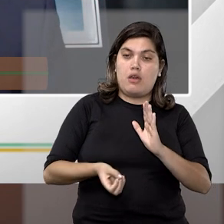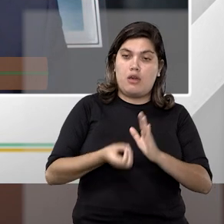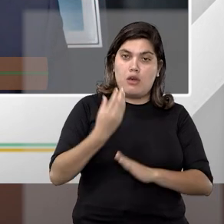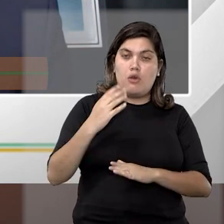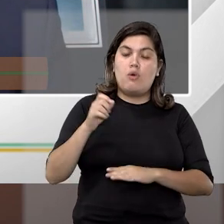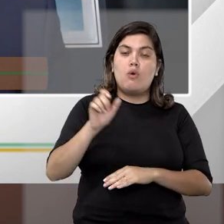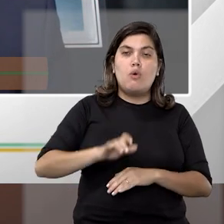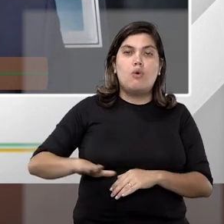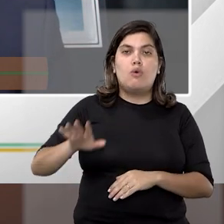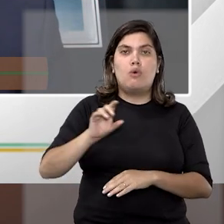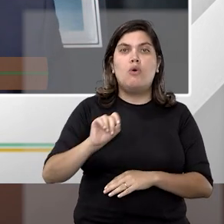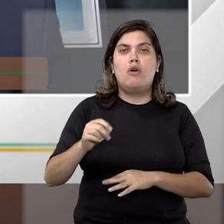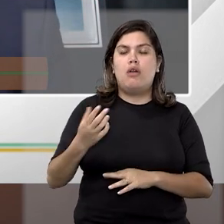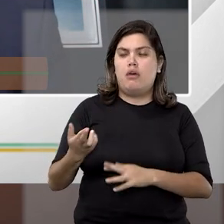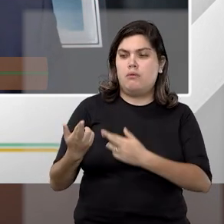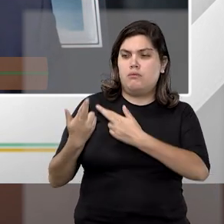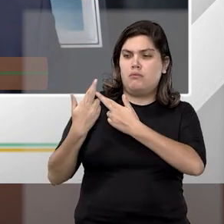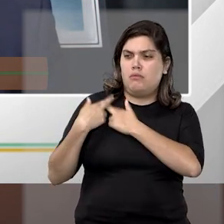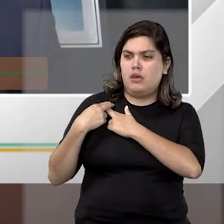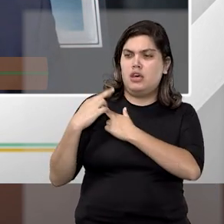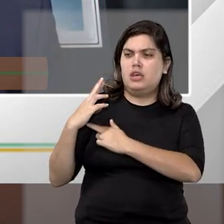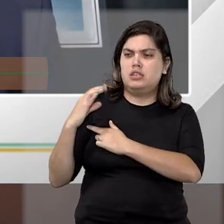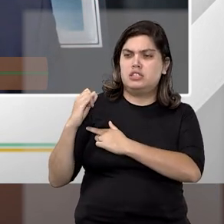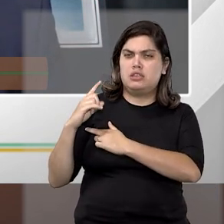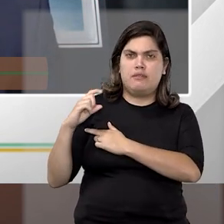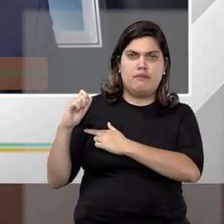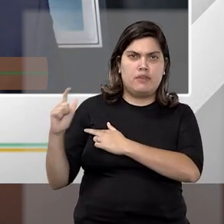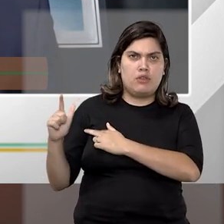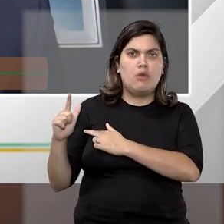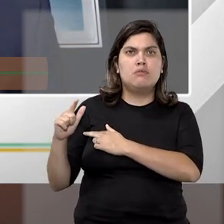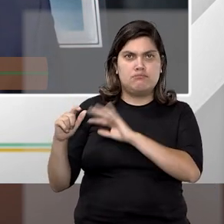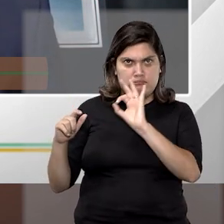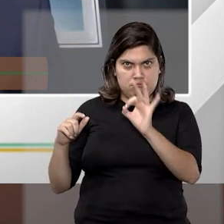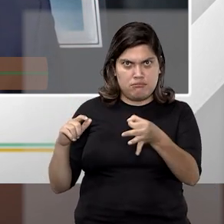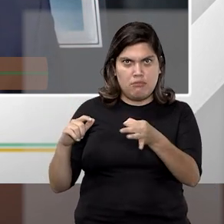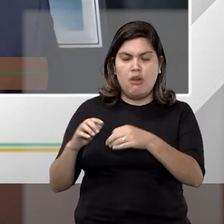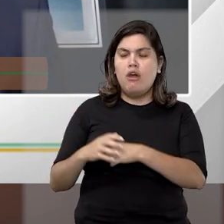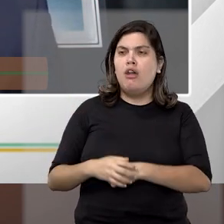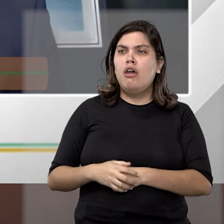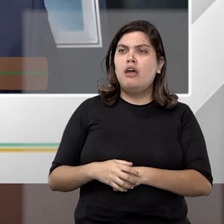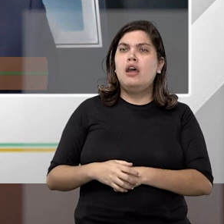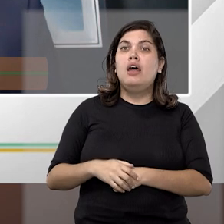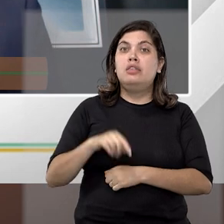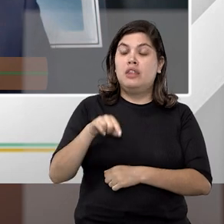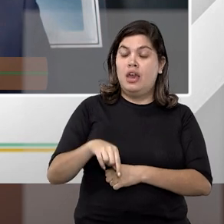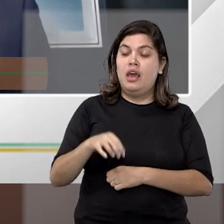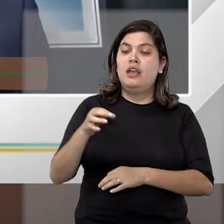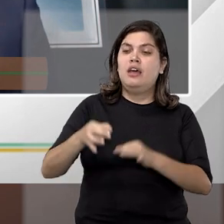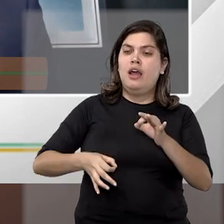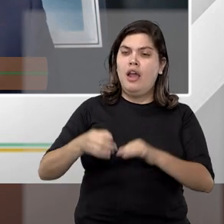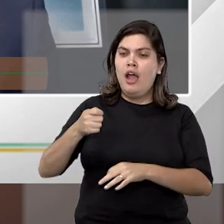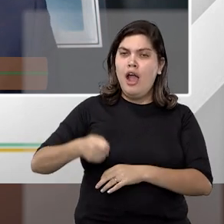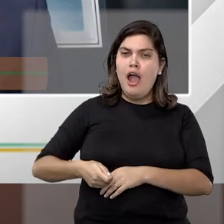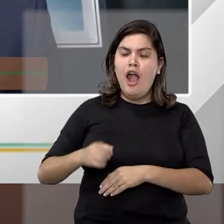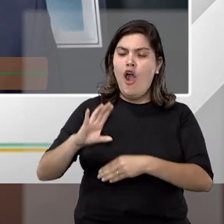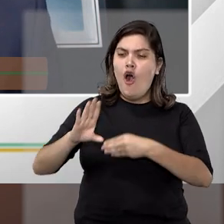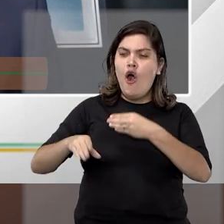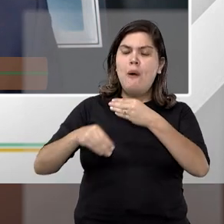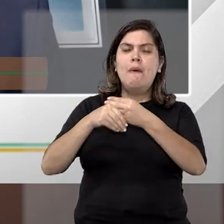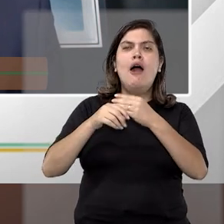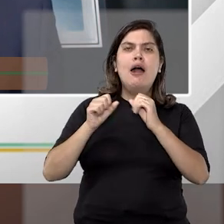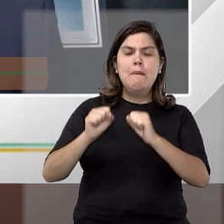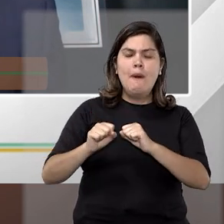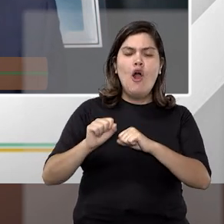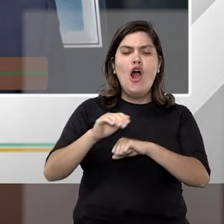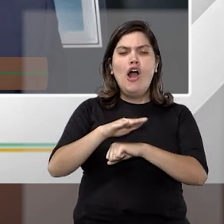Especial criou a figura do responsável civil né Doutor Sérgio a a audiência de